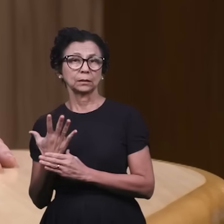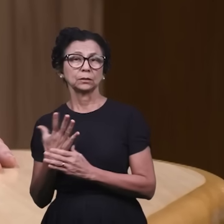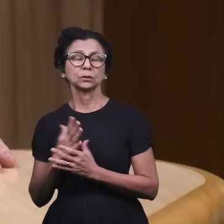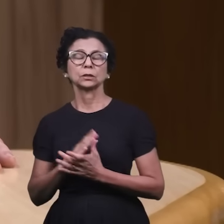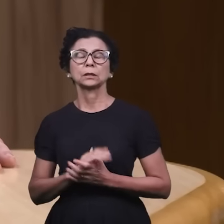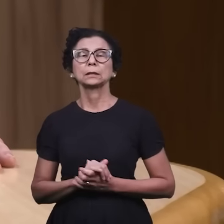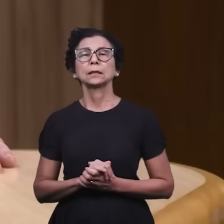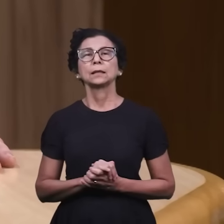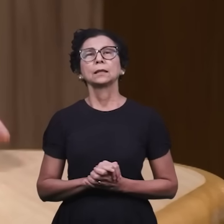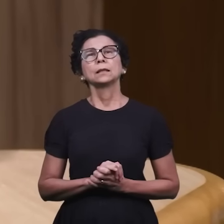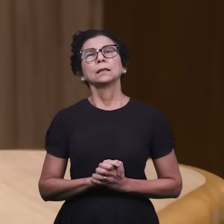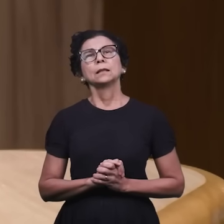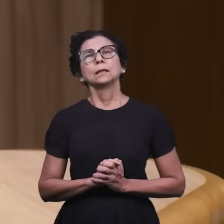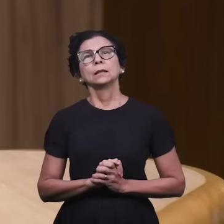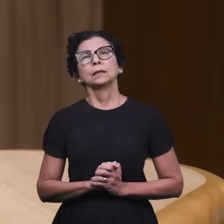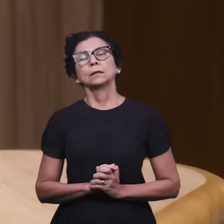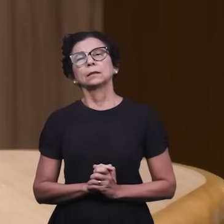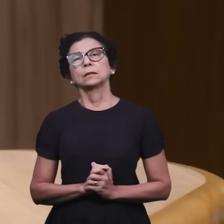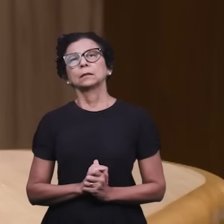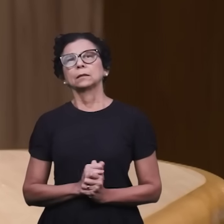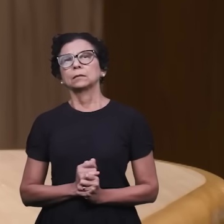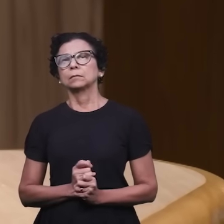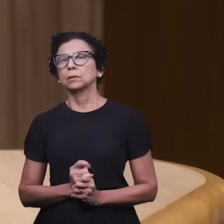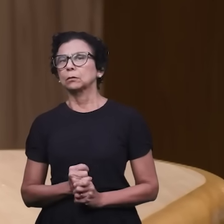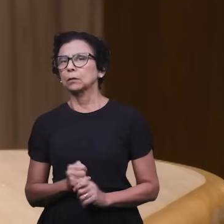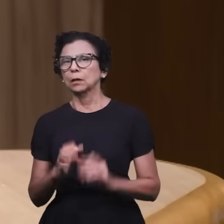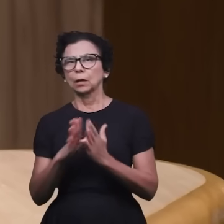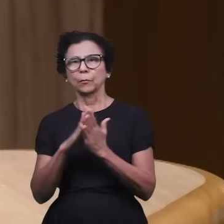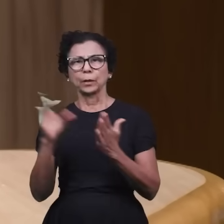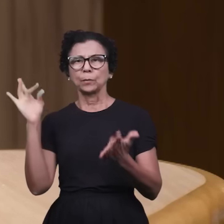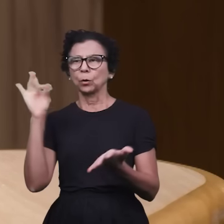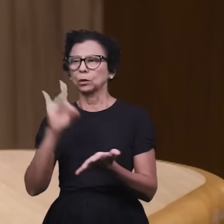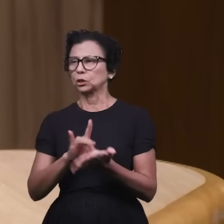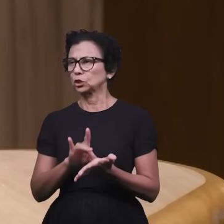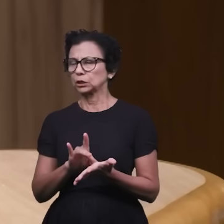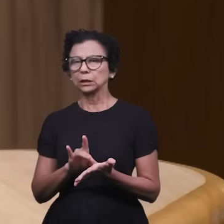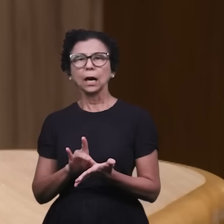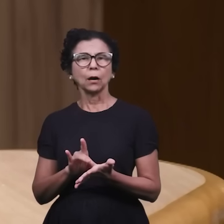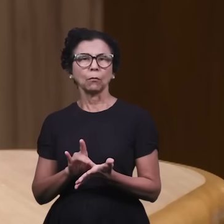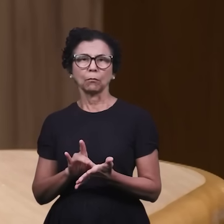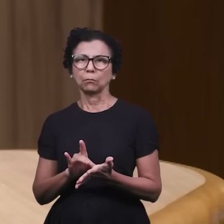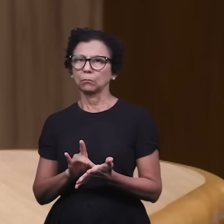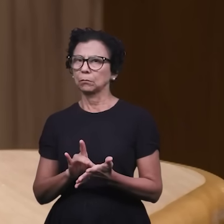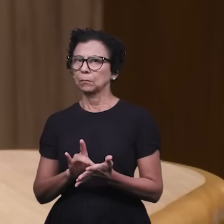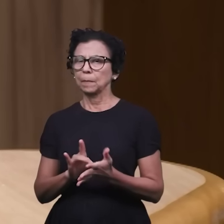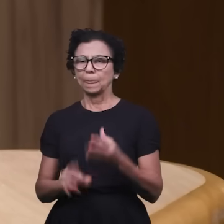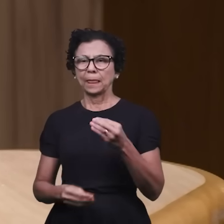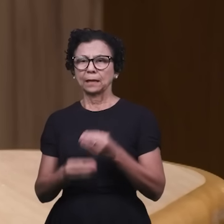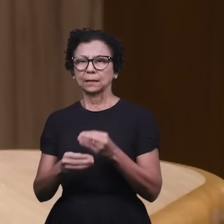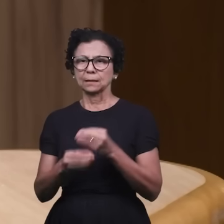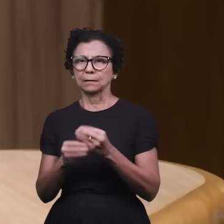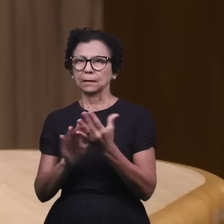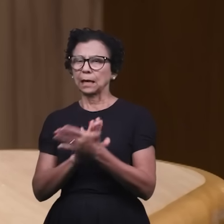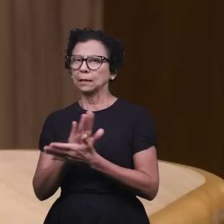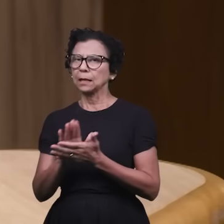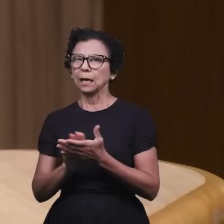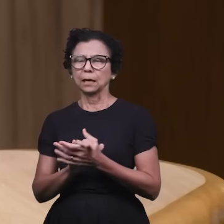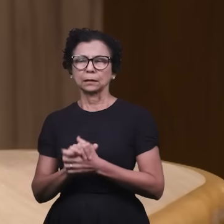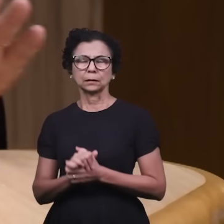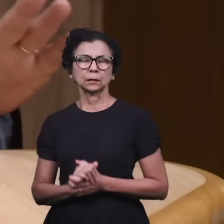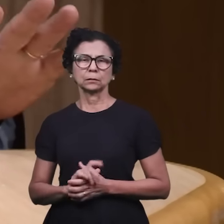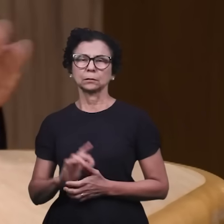ortodoxo eu quero a Bíblia como ela é, sem alterações. Então não vai ter imagens, não vai ter